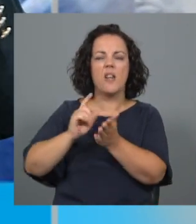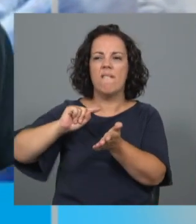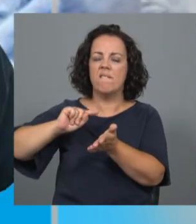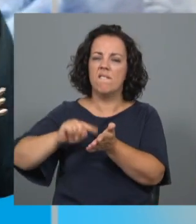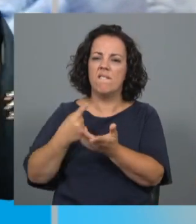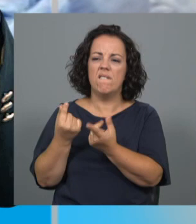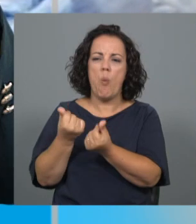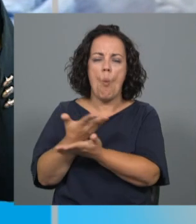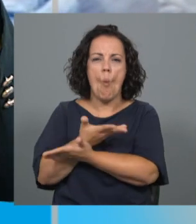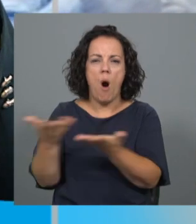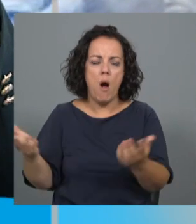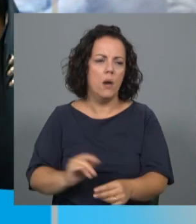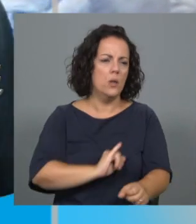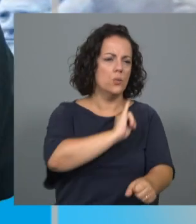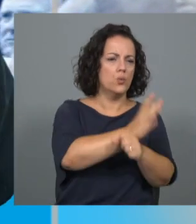há igrejas